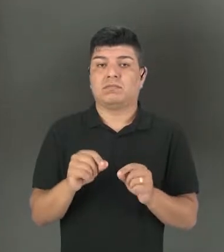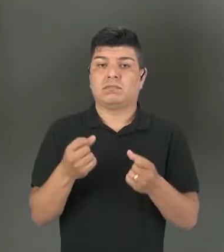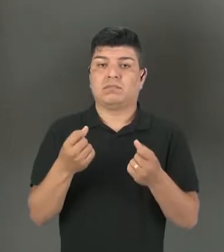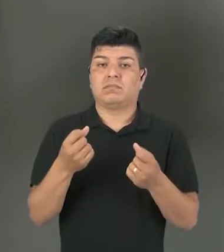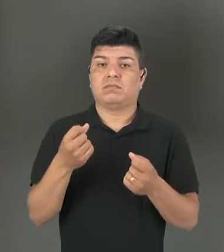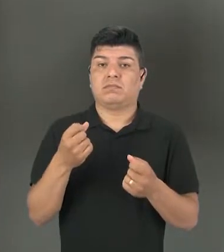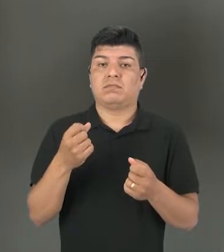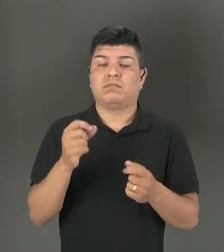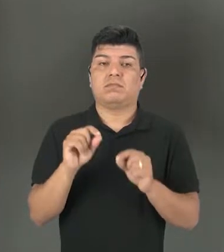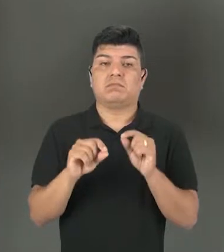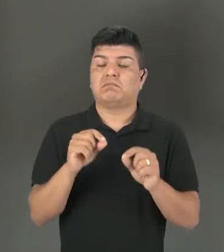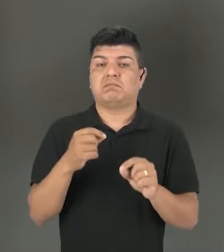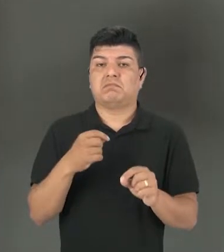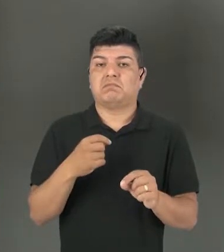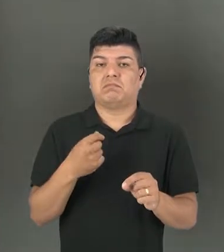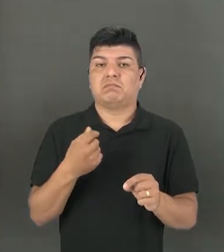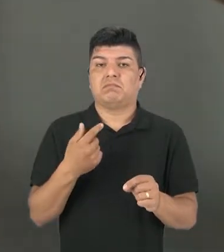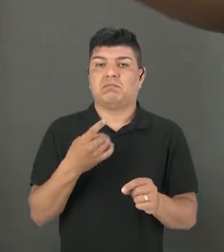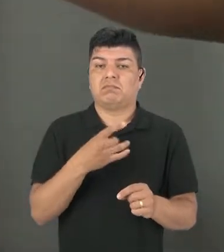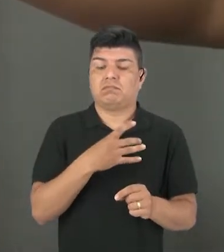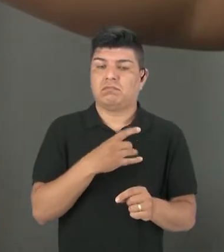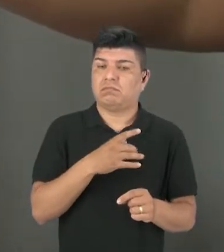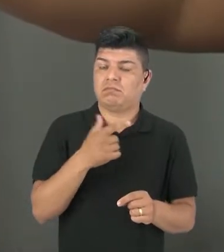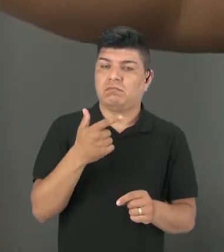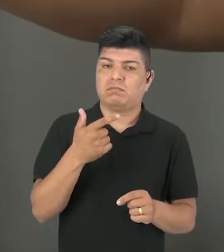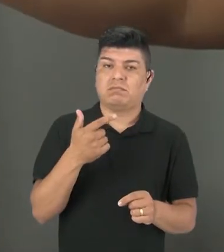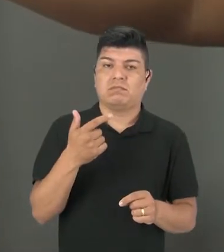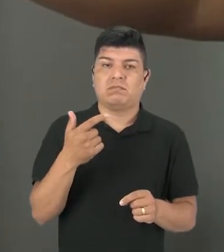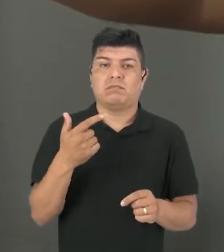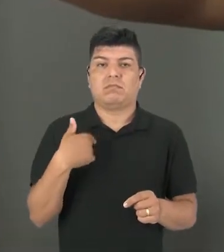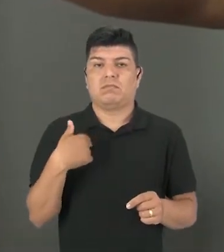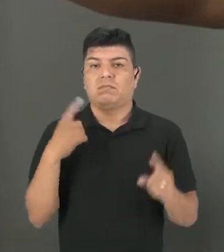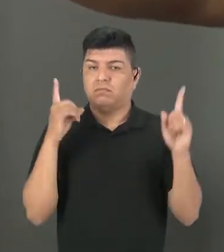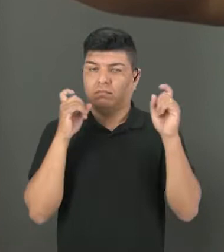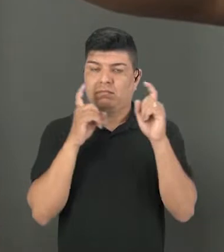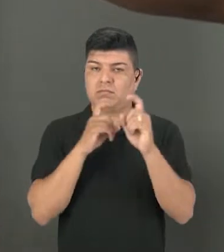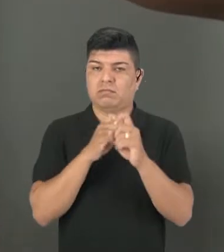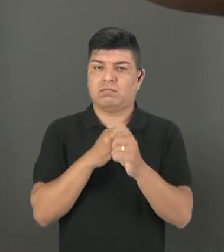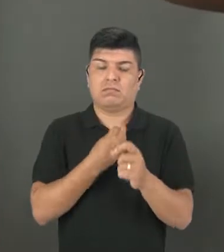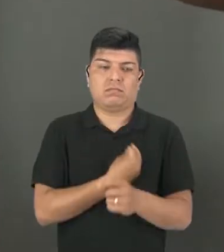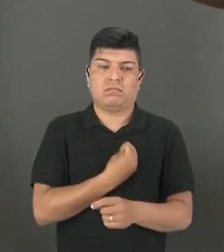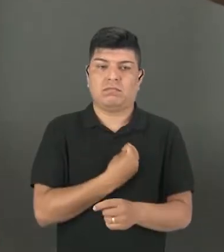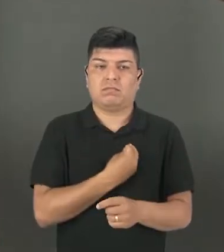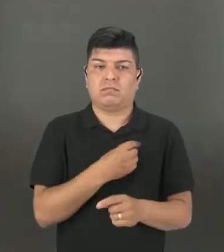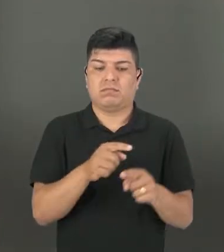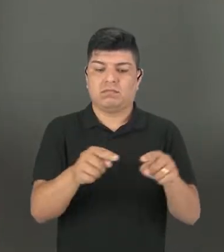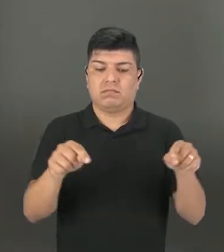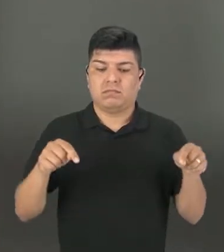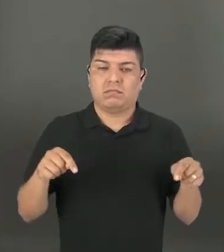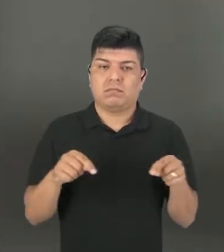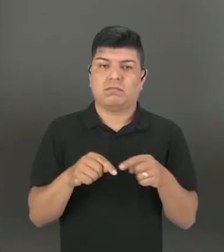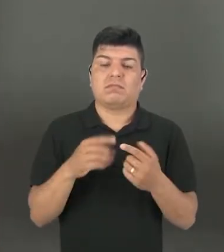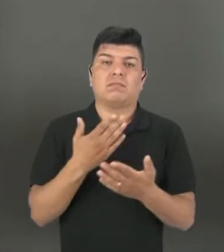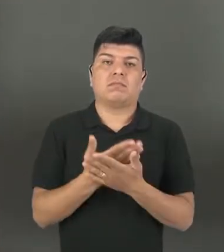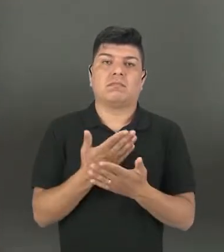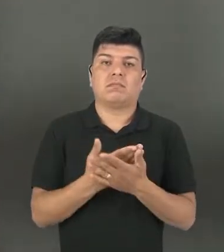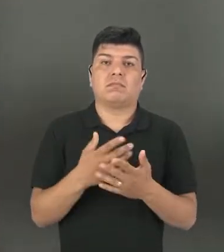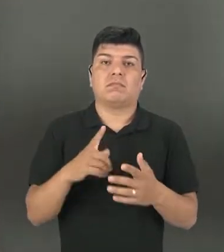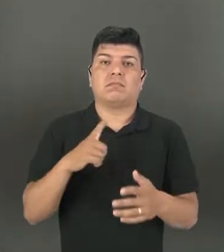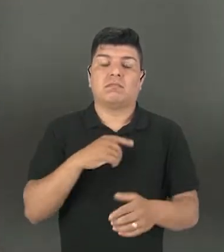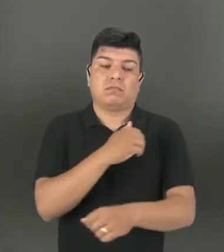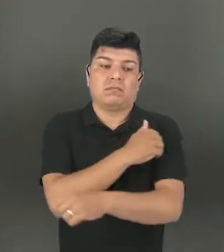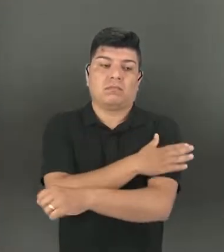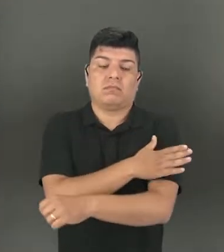que não há receio em conviver com seus colegas de classe, mas que percebe preconceito